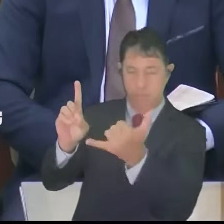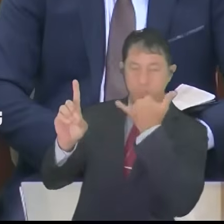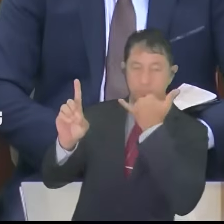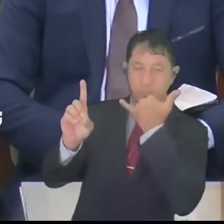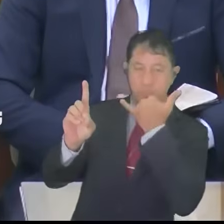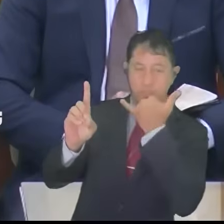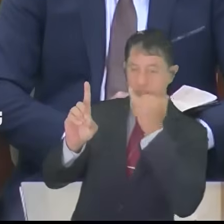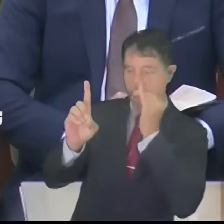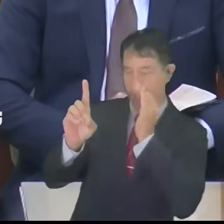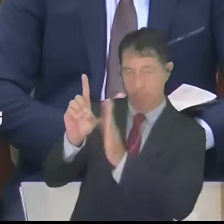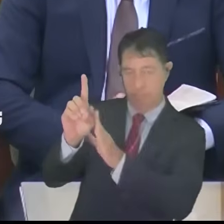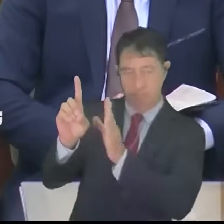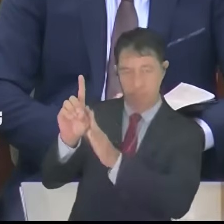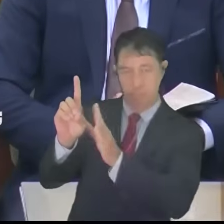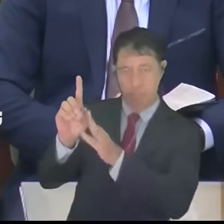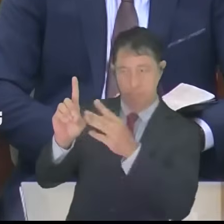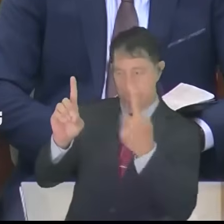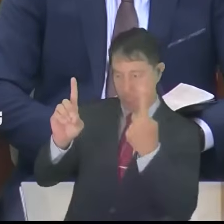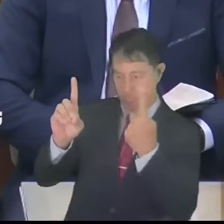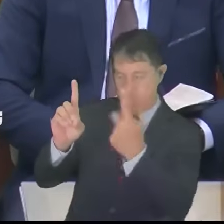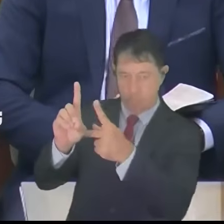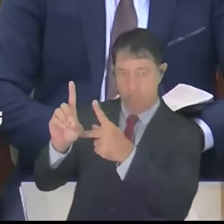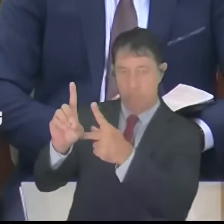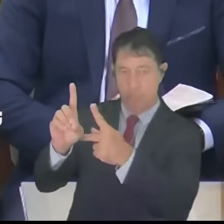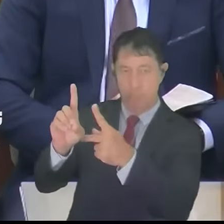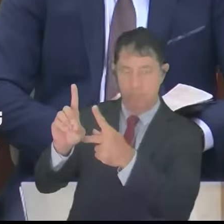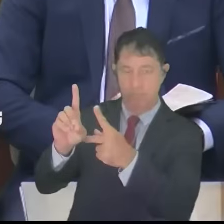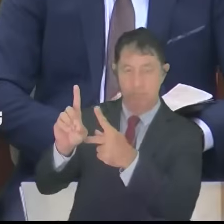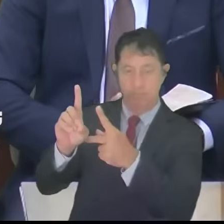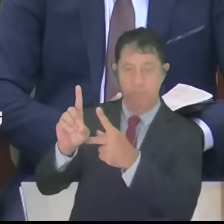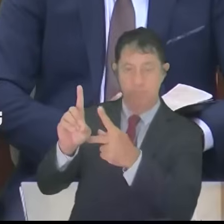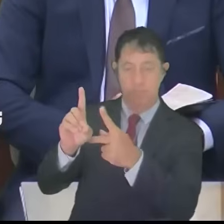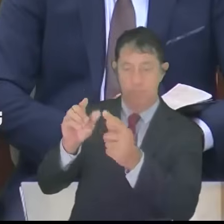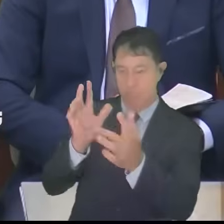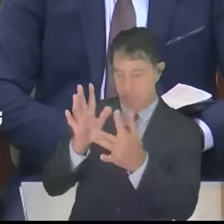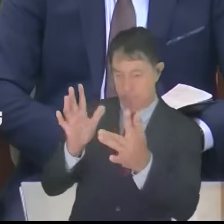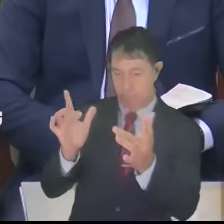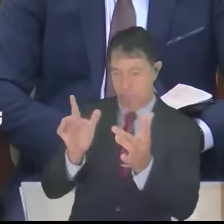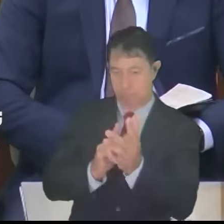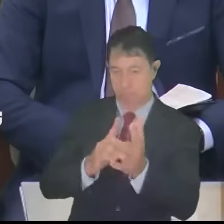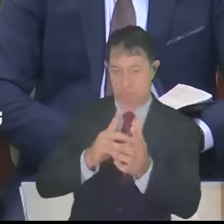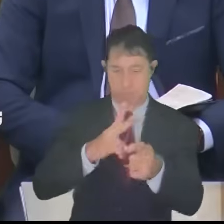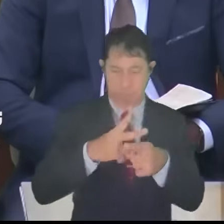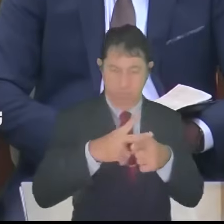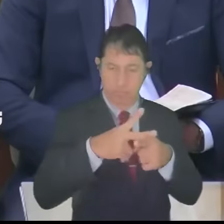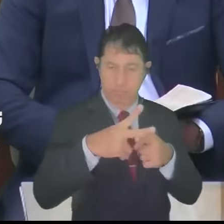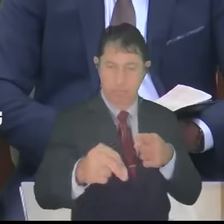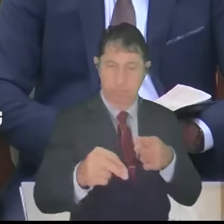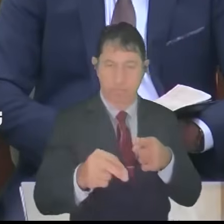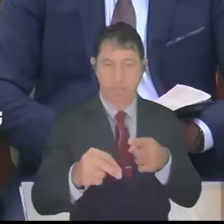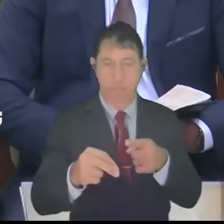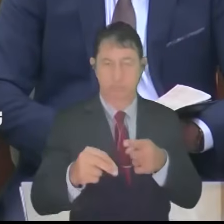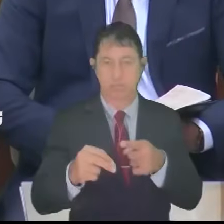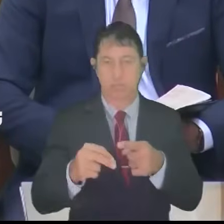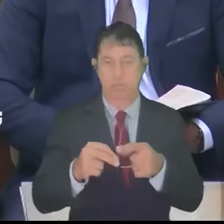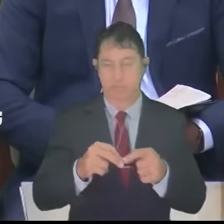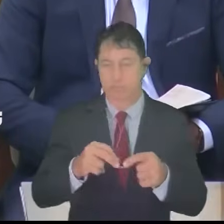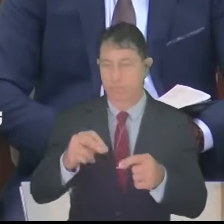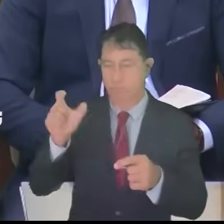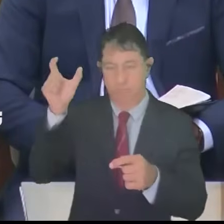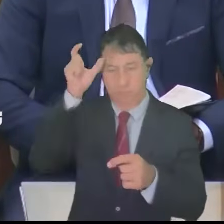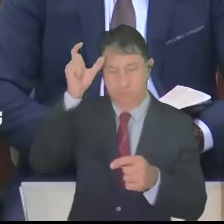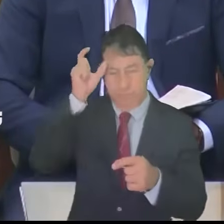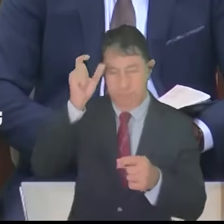poder de transformar a vida está na mão de Jesus. O poder de expulsar os vícios está nas mãos de Jesus.